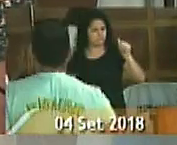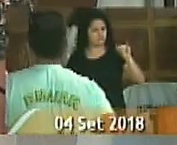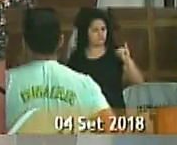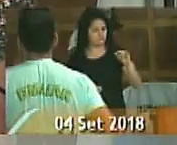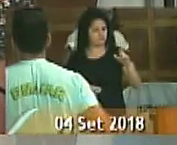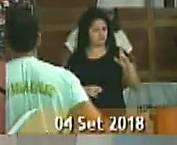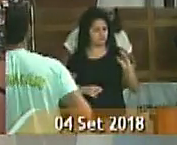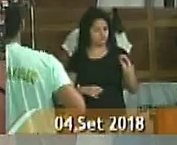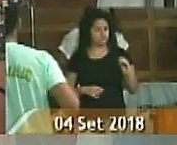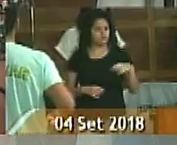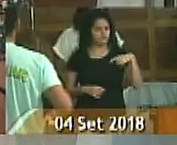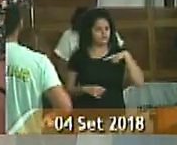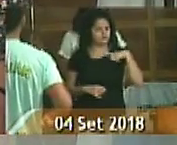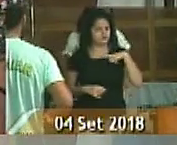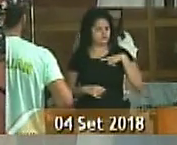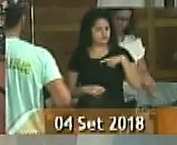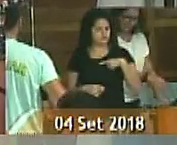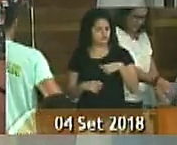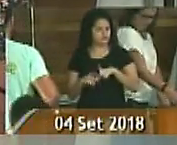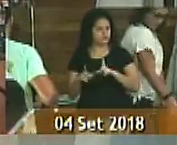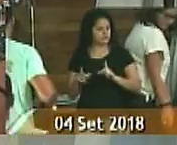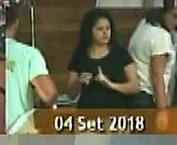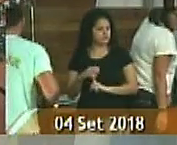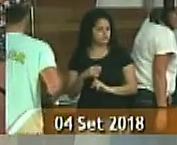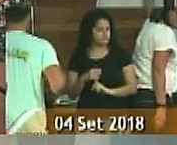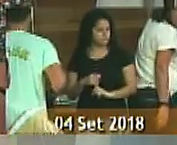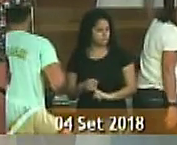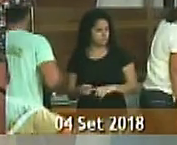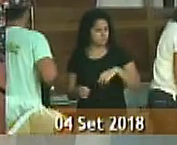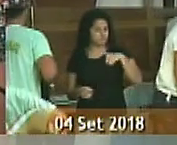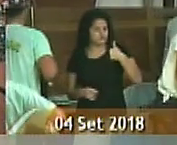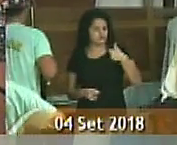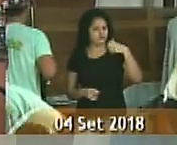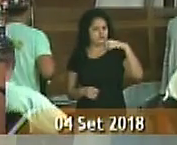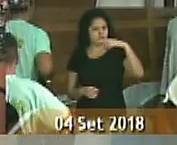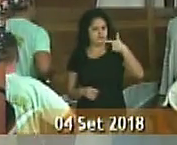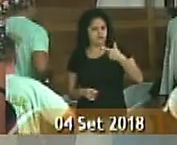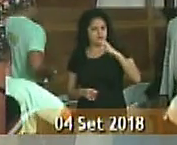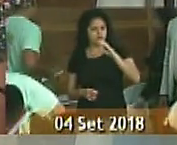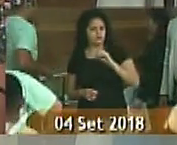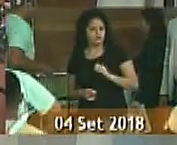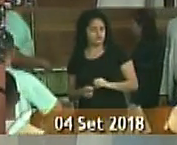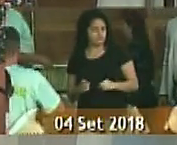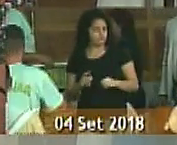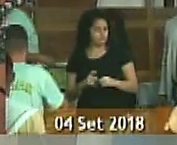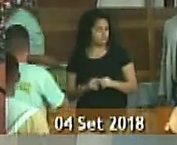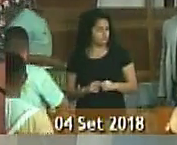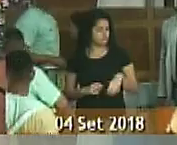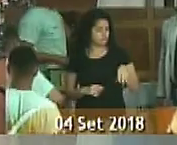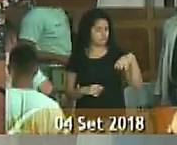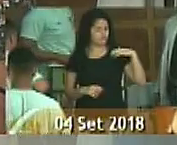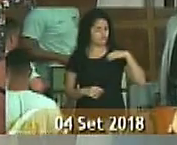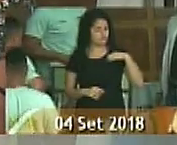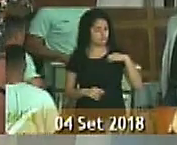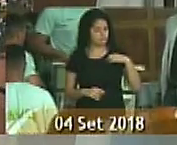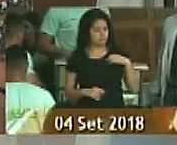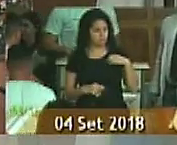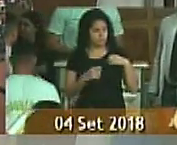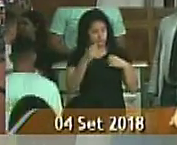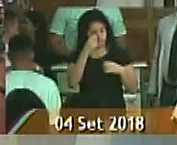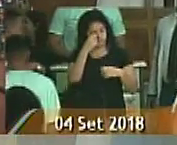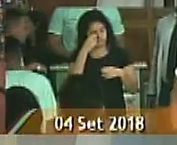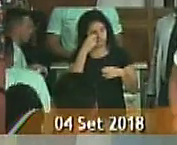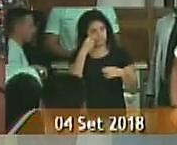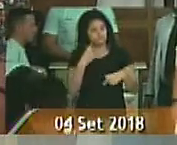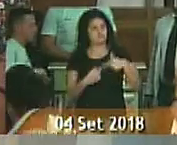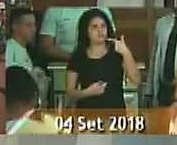França, possui em seu quadro social 120 sócios fundadores, efetivos e voluntários, dos